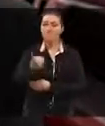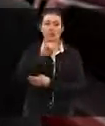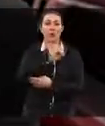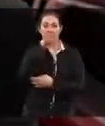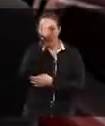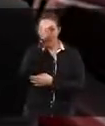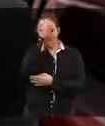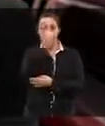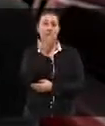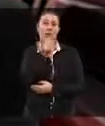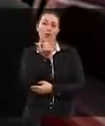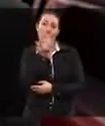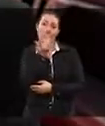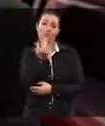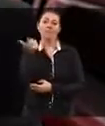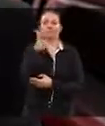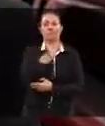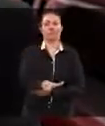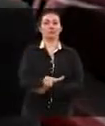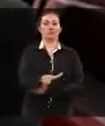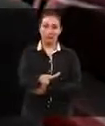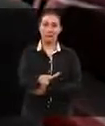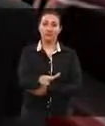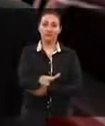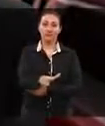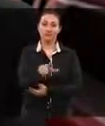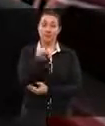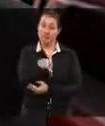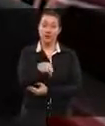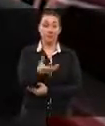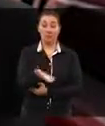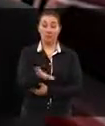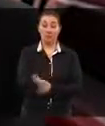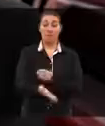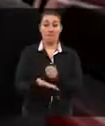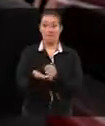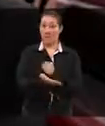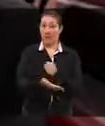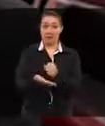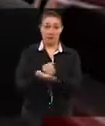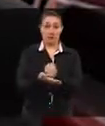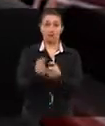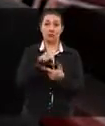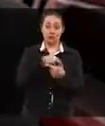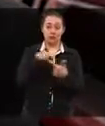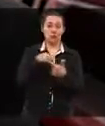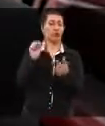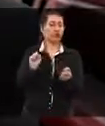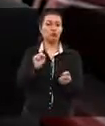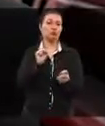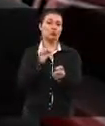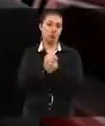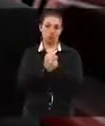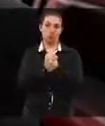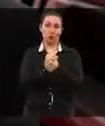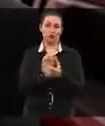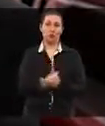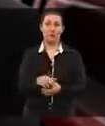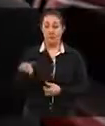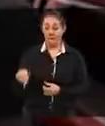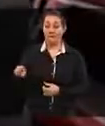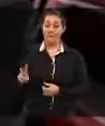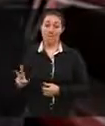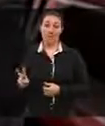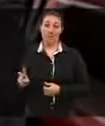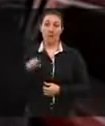uma reeducação alimentar, né? Então, basicamente é isso, né? Então, essa qualidade